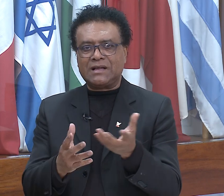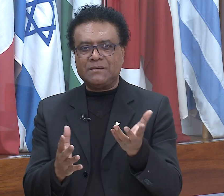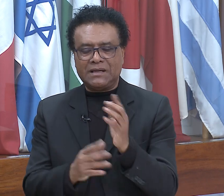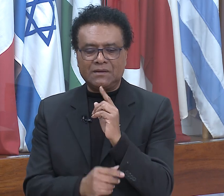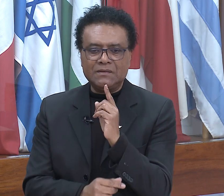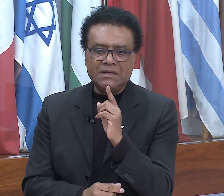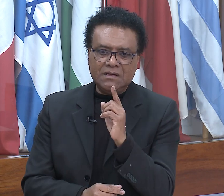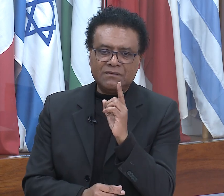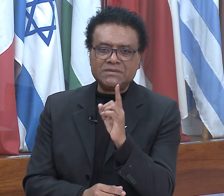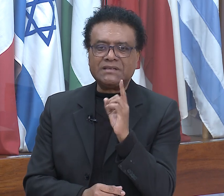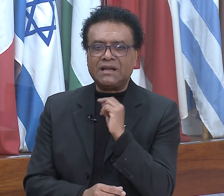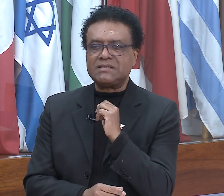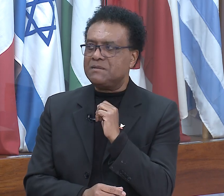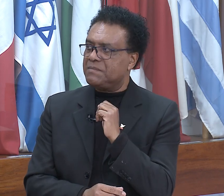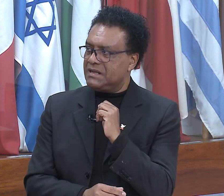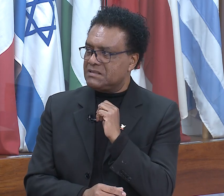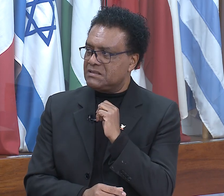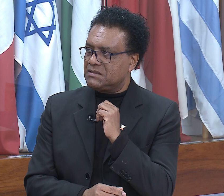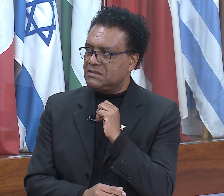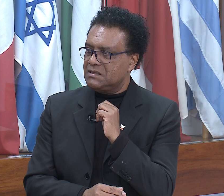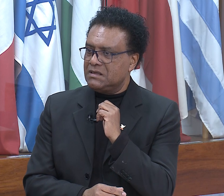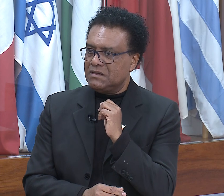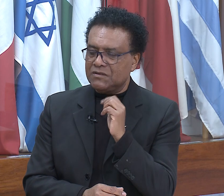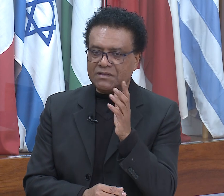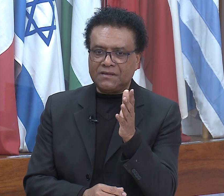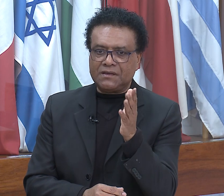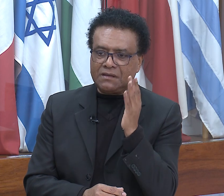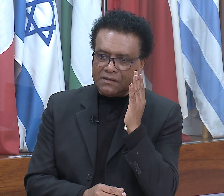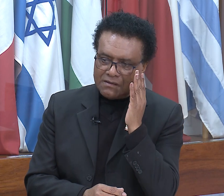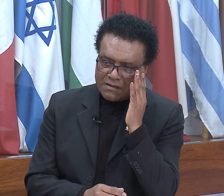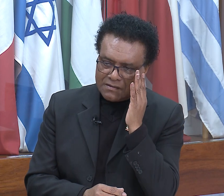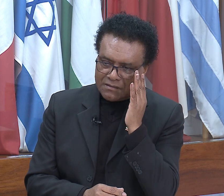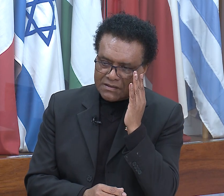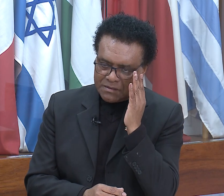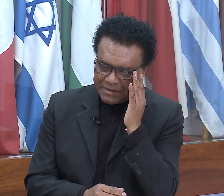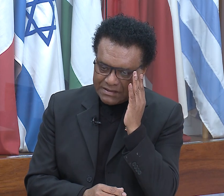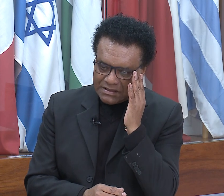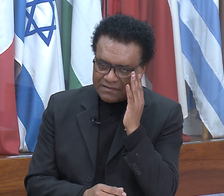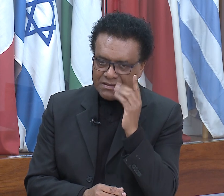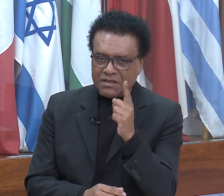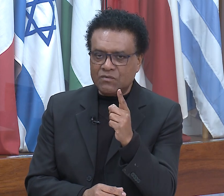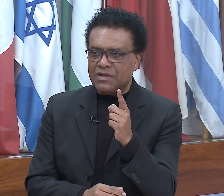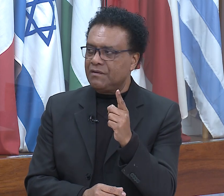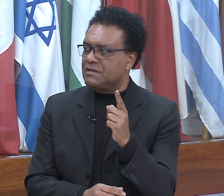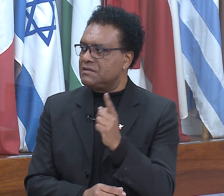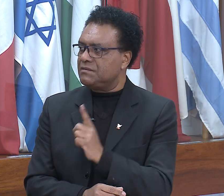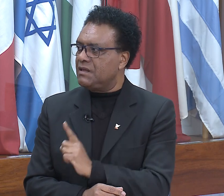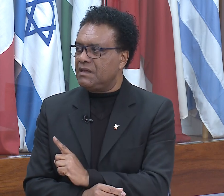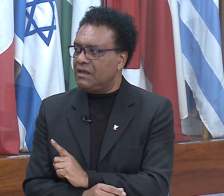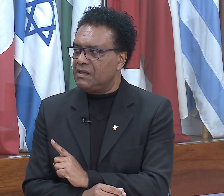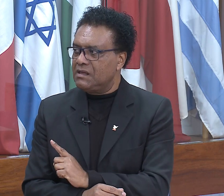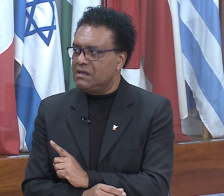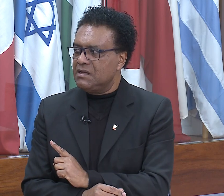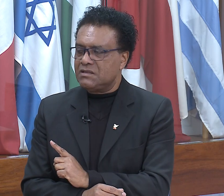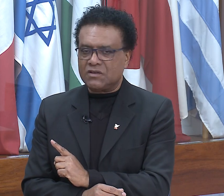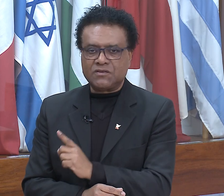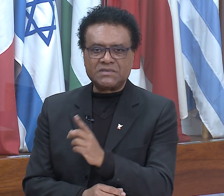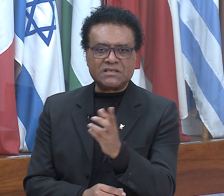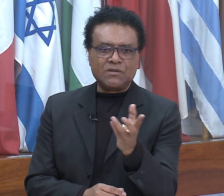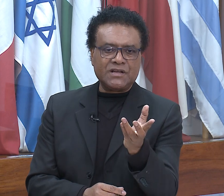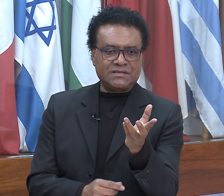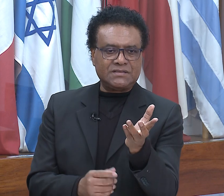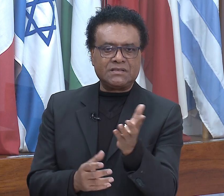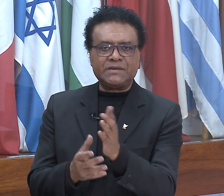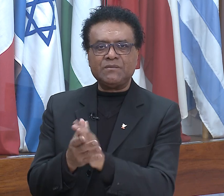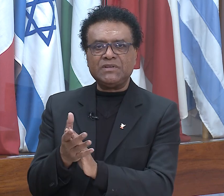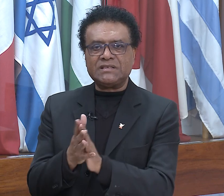a sua câmera não vamos entrar nas empresas você vê que tantas empresas Às vezes tem um Negra às vezes não tem ninguém se